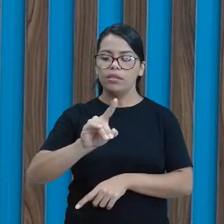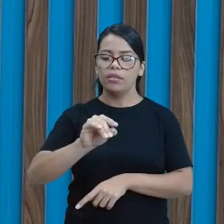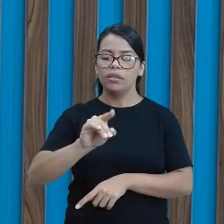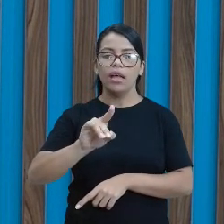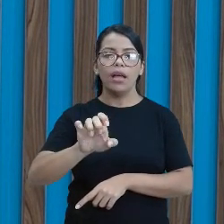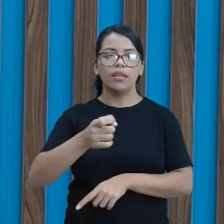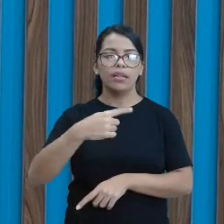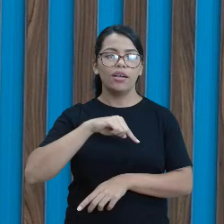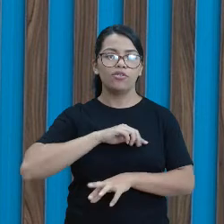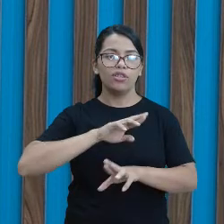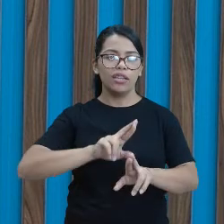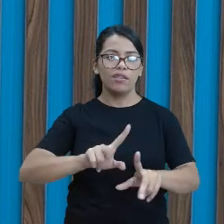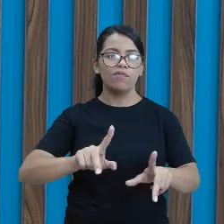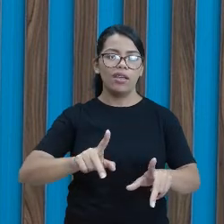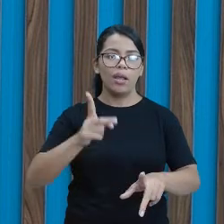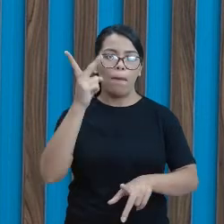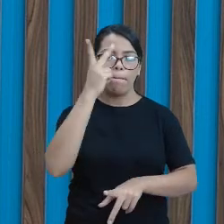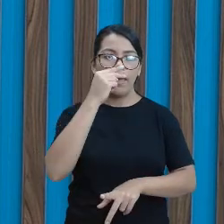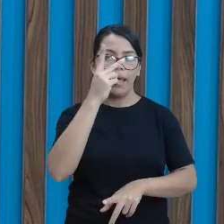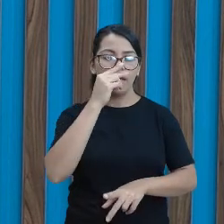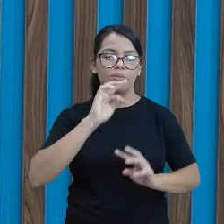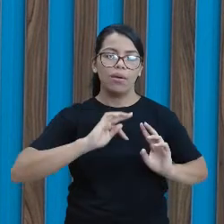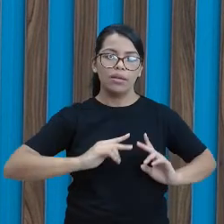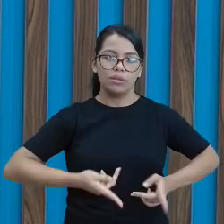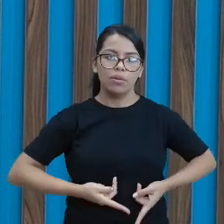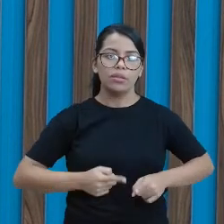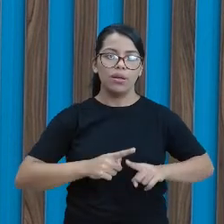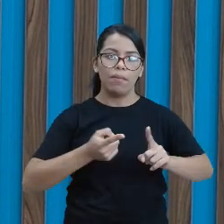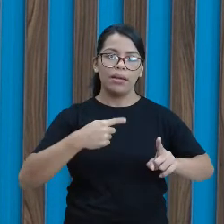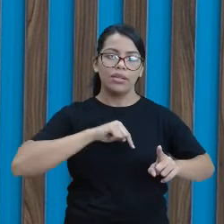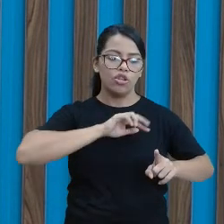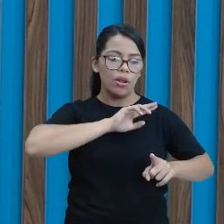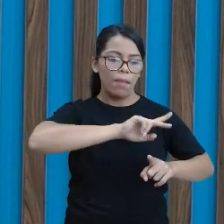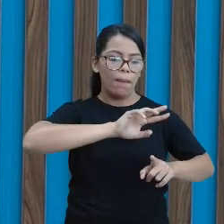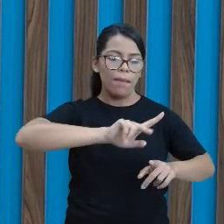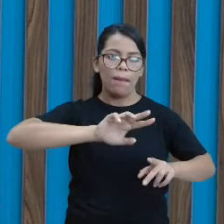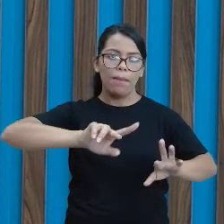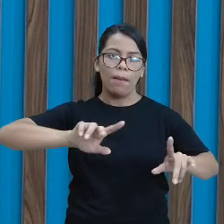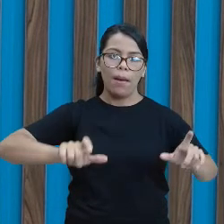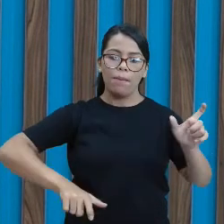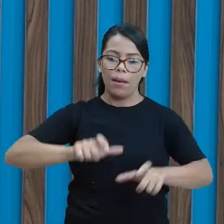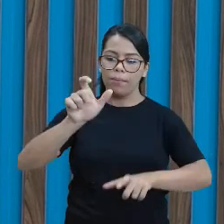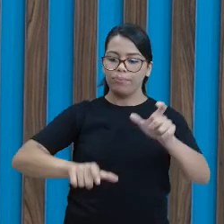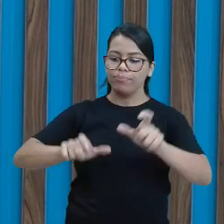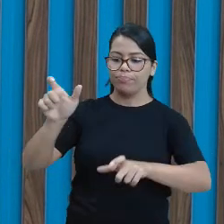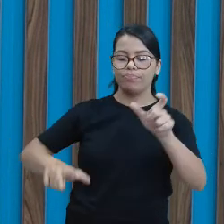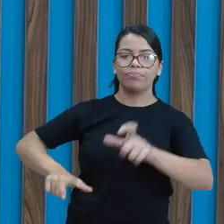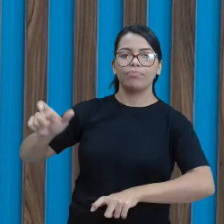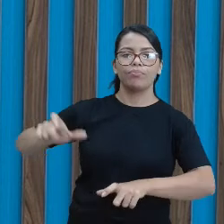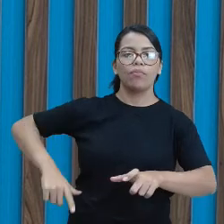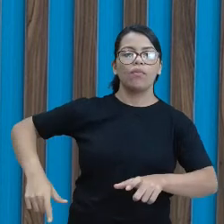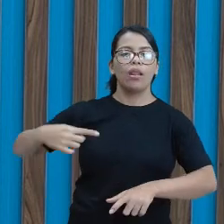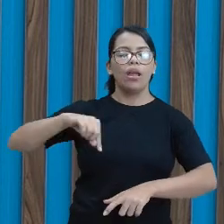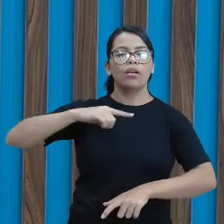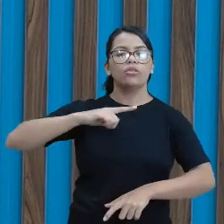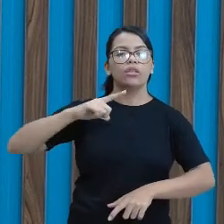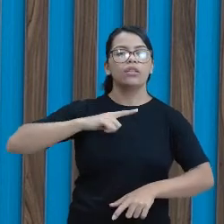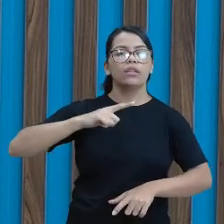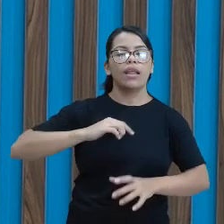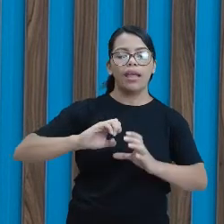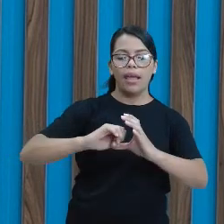diferentes, mesmo fazendo parte da mesma espécie, né? Somos diferentes. Apresentamos alguns itens, né? Ou